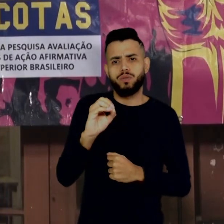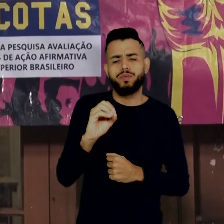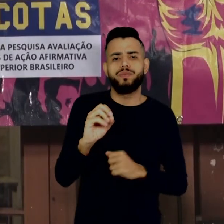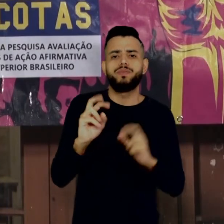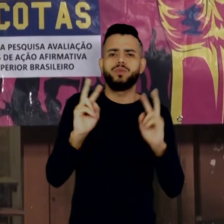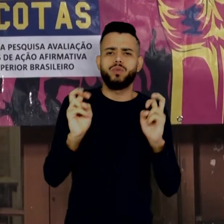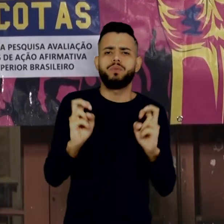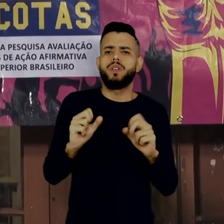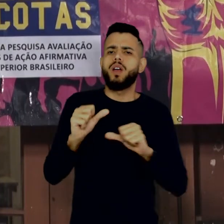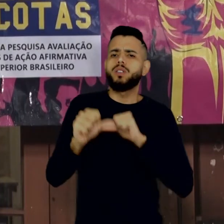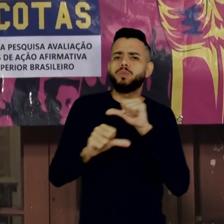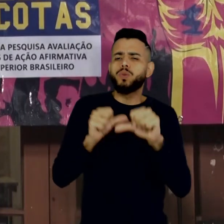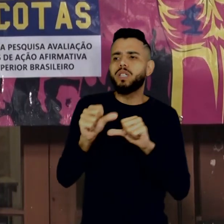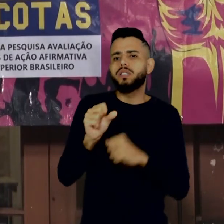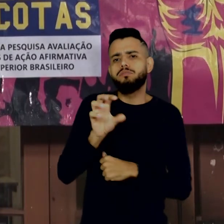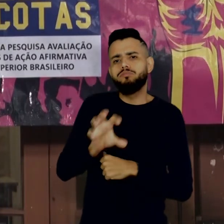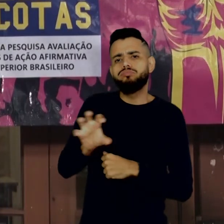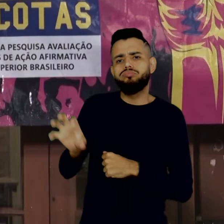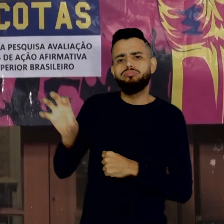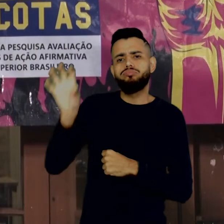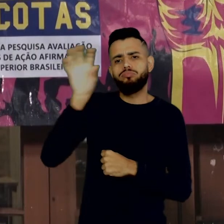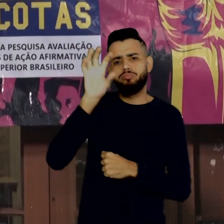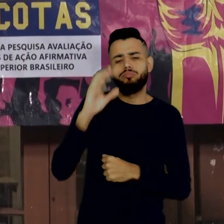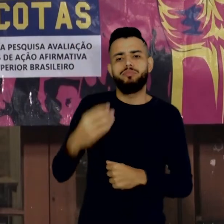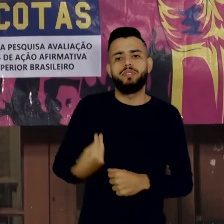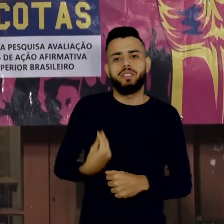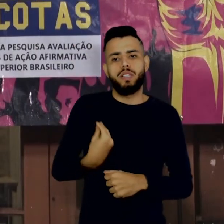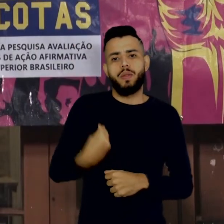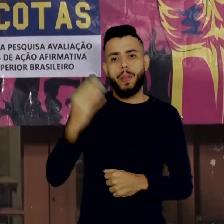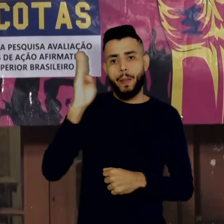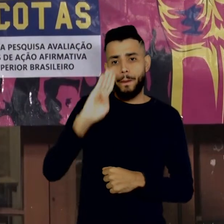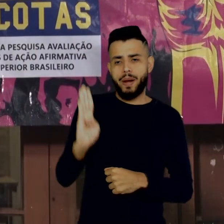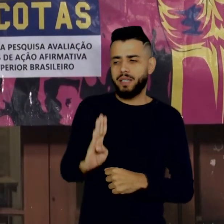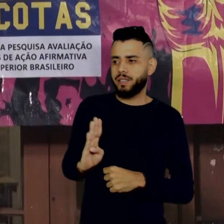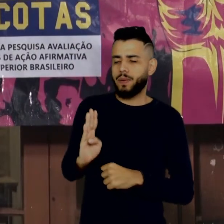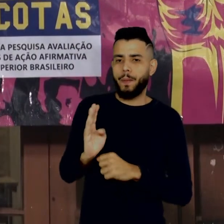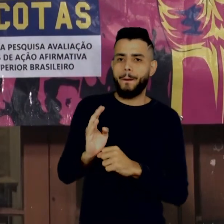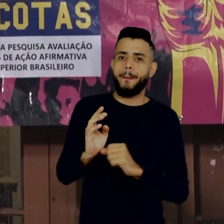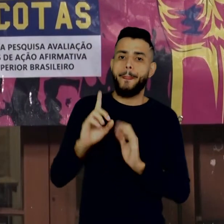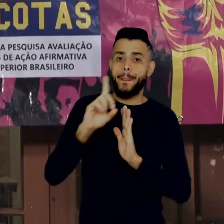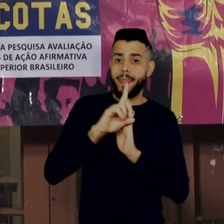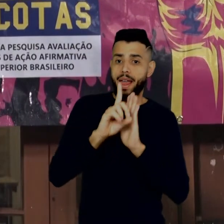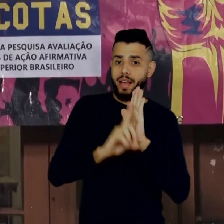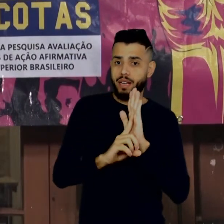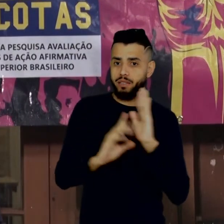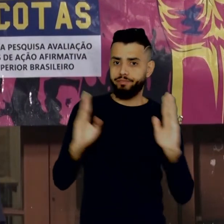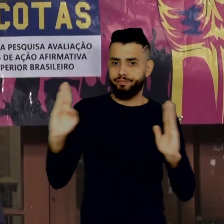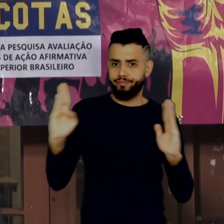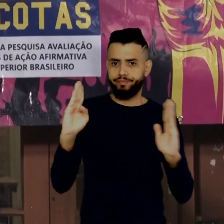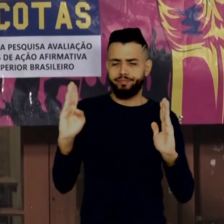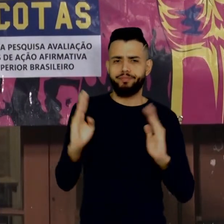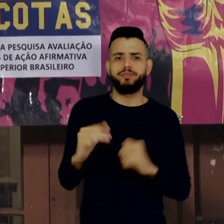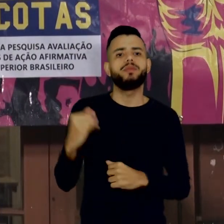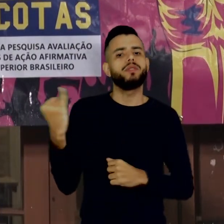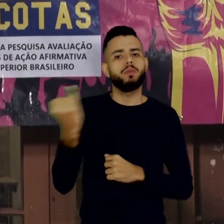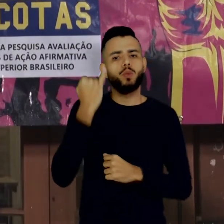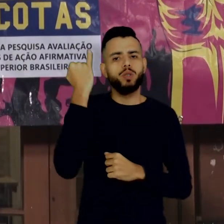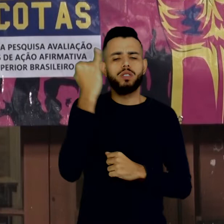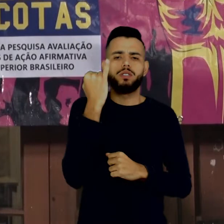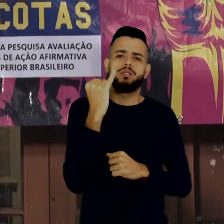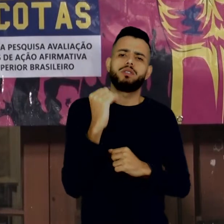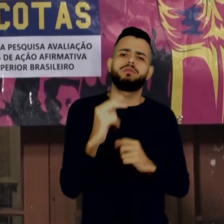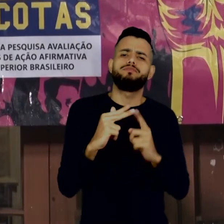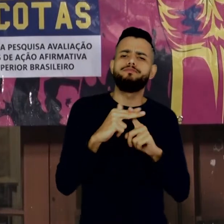das mudanças demográficas vivenciadas no Brasil na última década, seria importante ajustar os percentuais